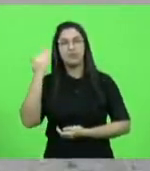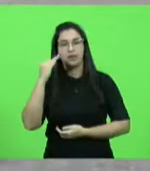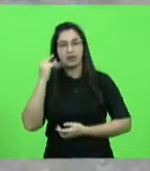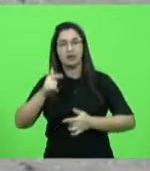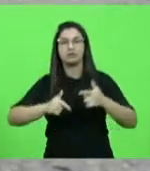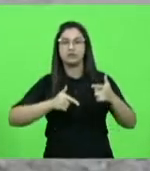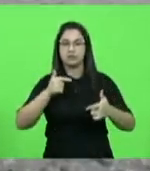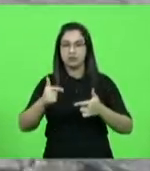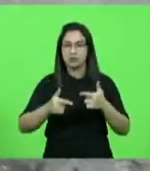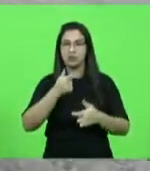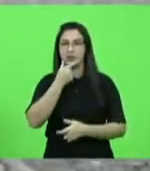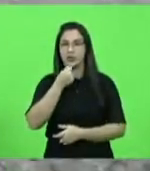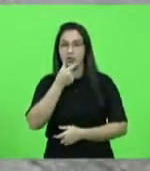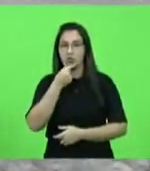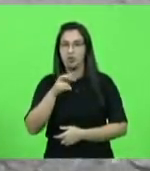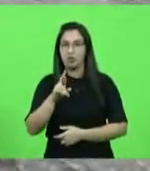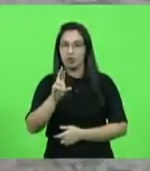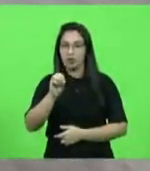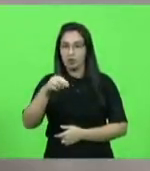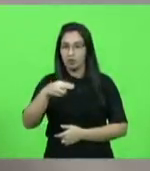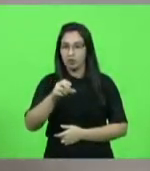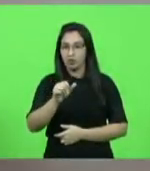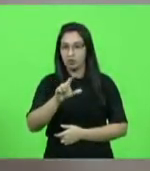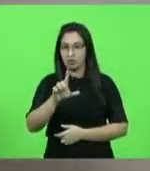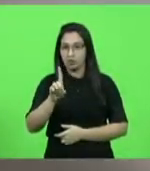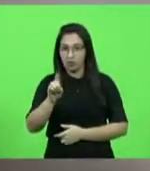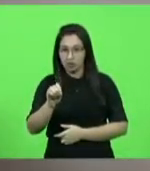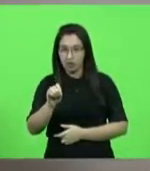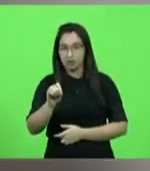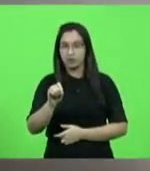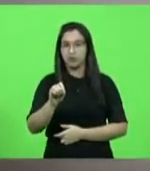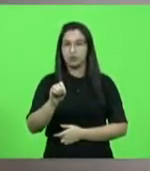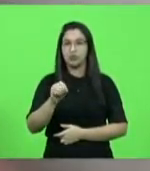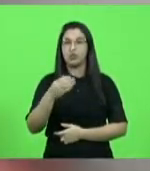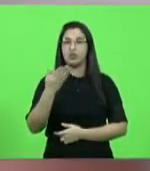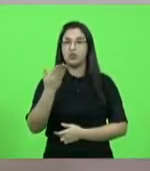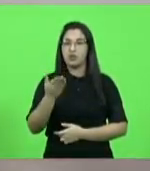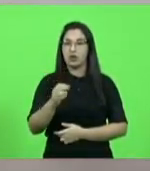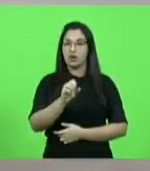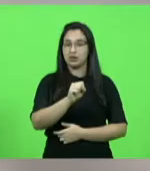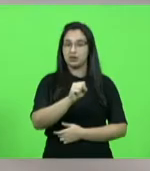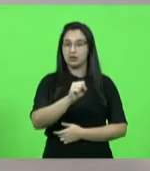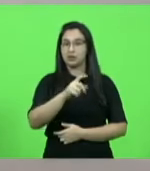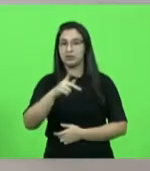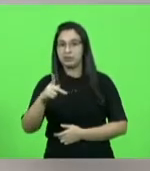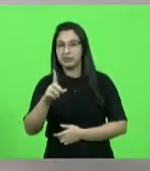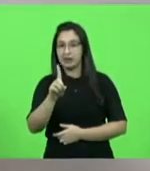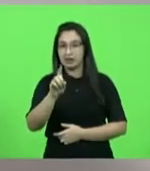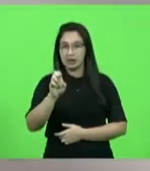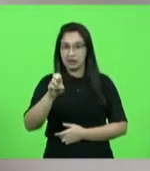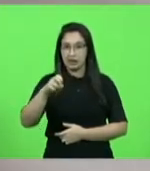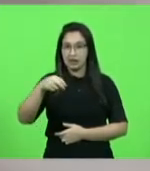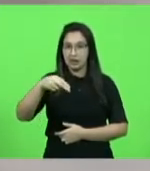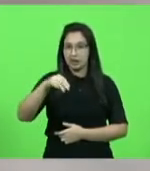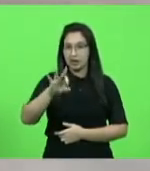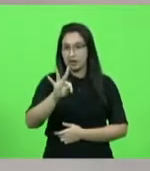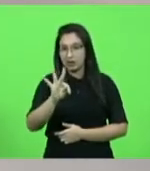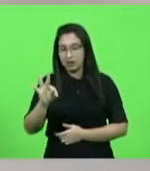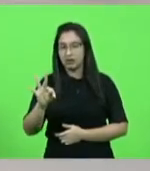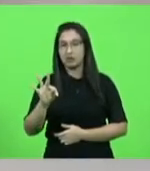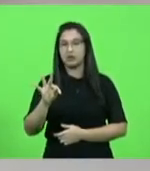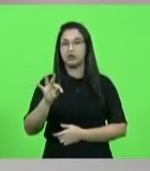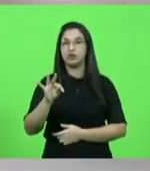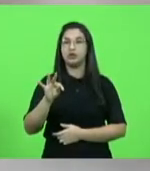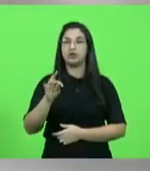Ronaldo Cariano, no qual faz um grande trabalho na superintendência do DENIT, a gente entende do nosso engenheiro Cristiano em Rio do Sul, mas